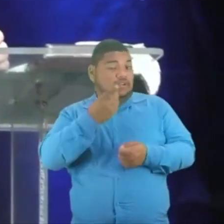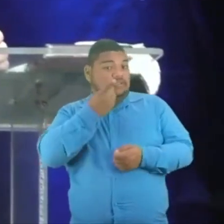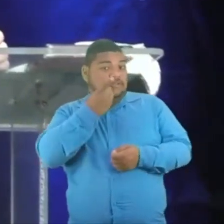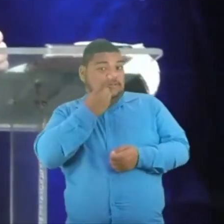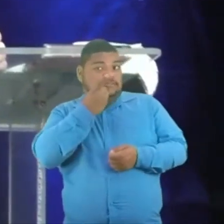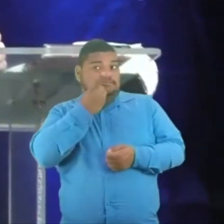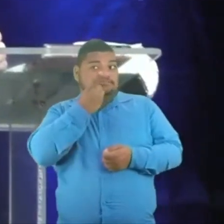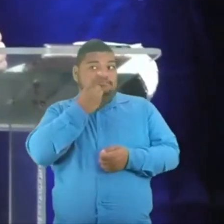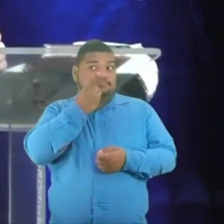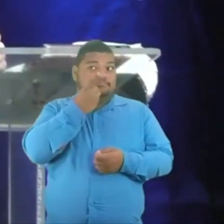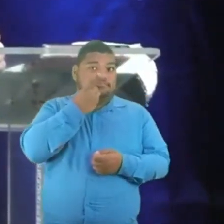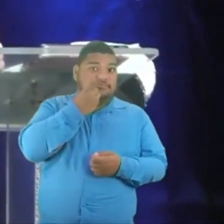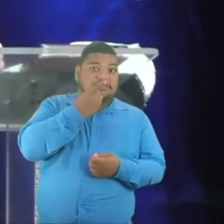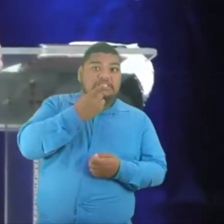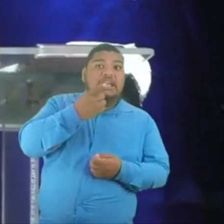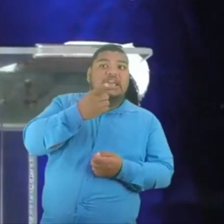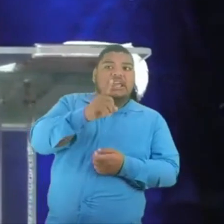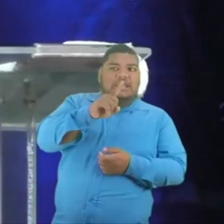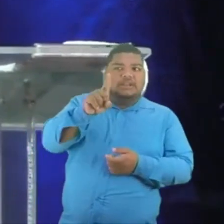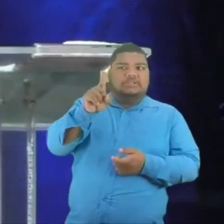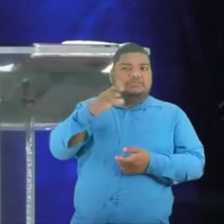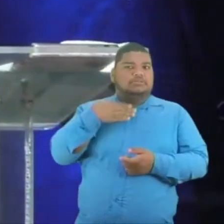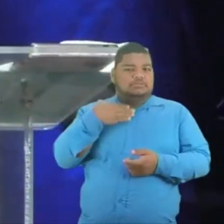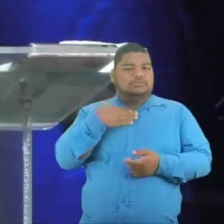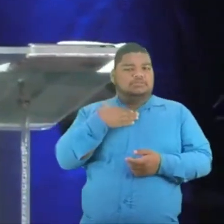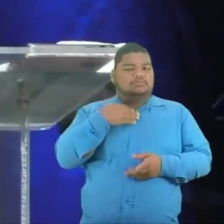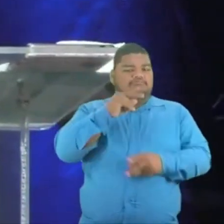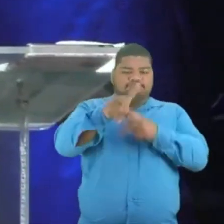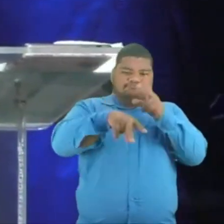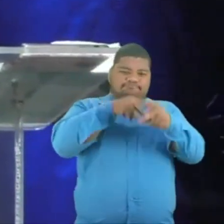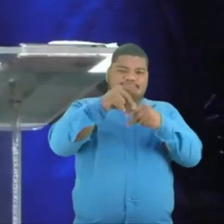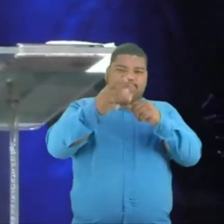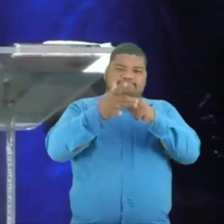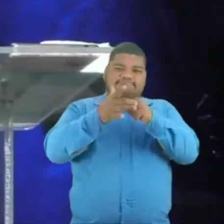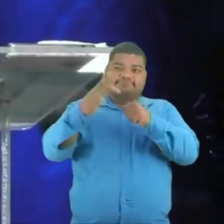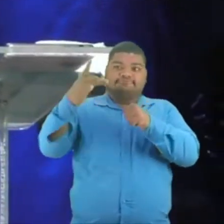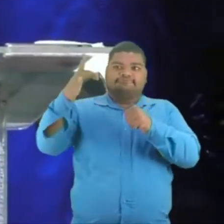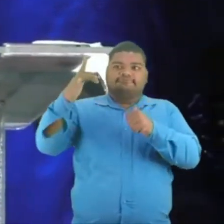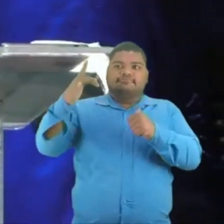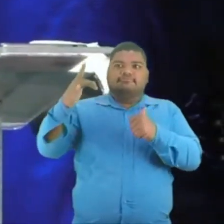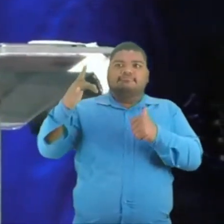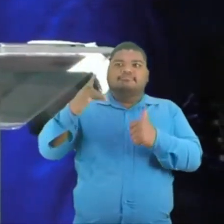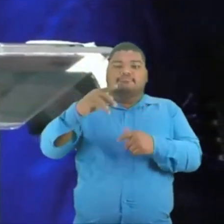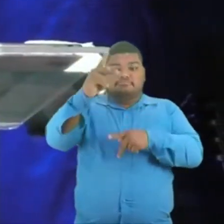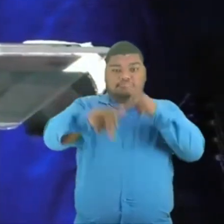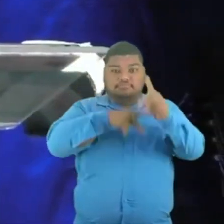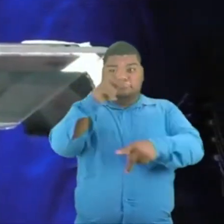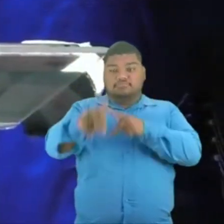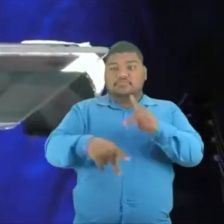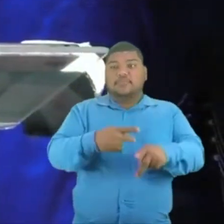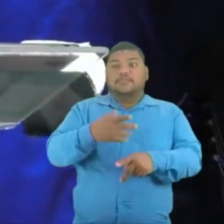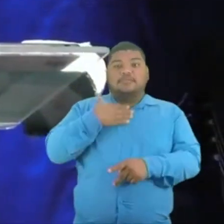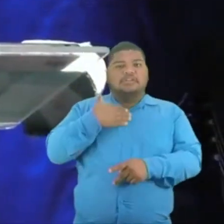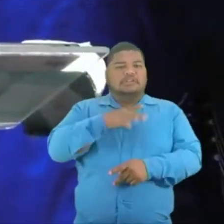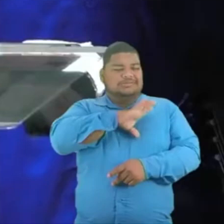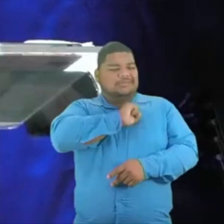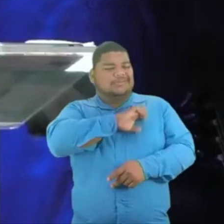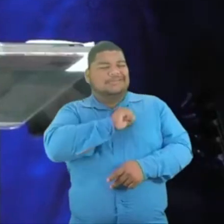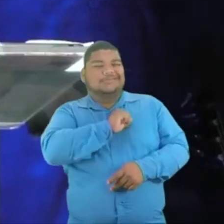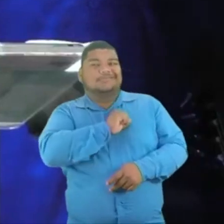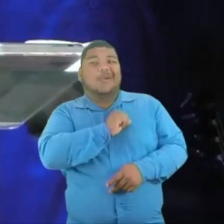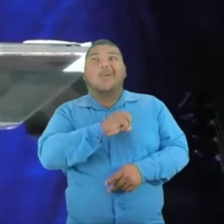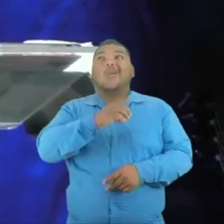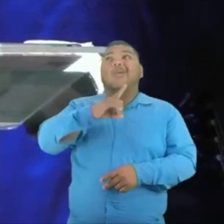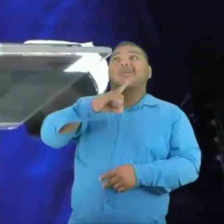Exércitos, eles serão o meu tesouro pessoal. Promessa de Deus. Eu terei compaixão deles, como um pai